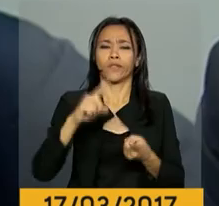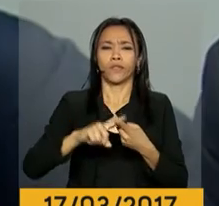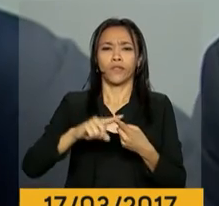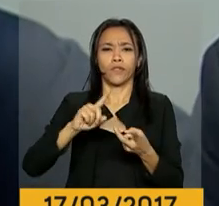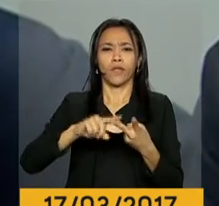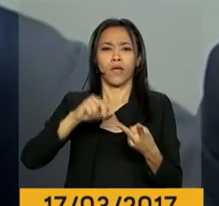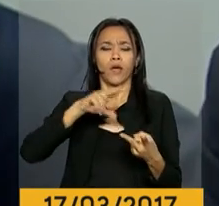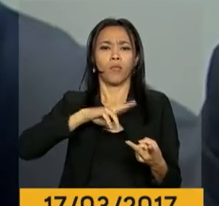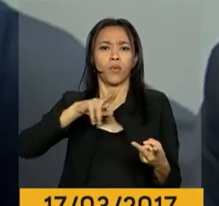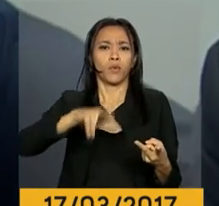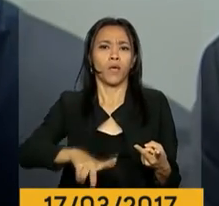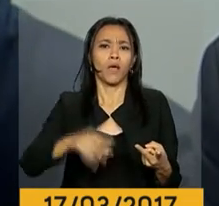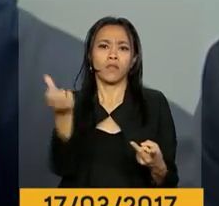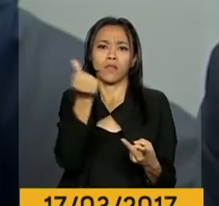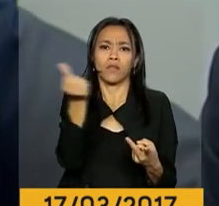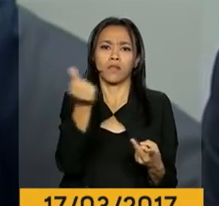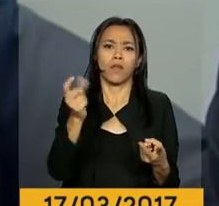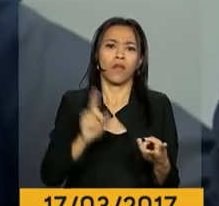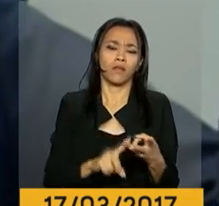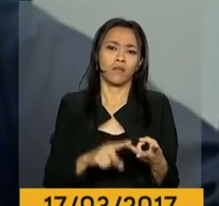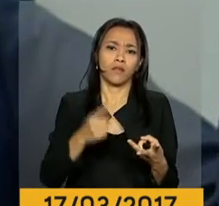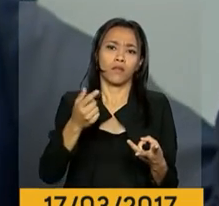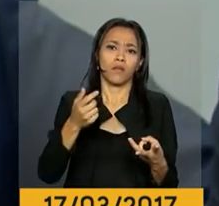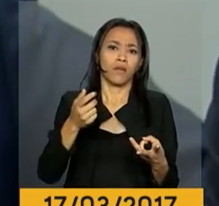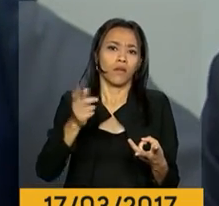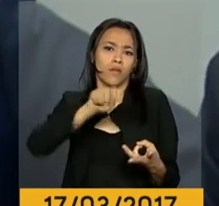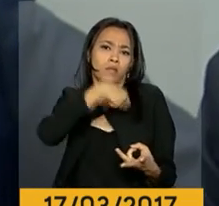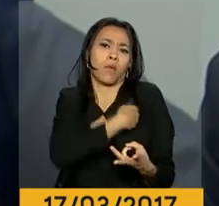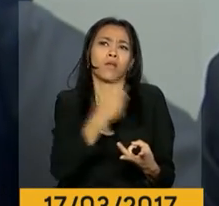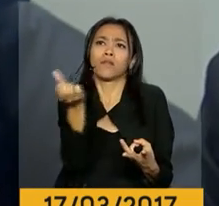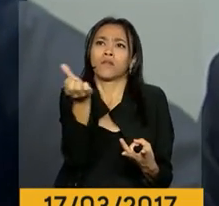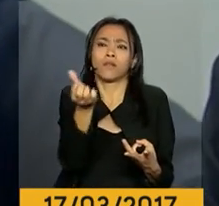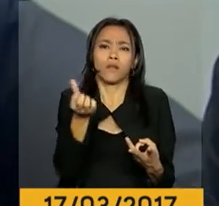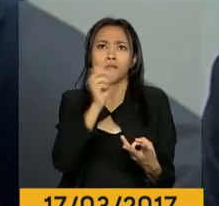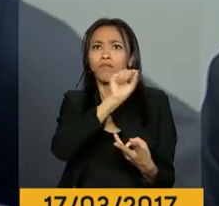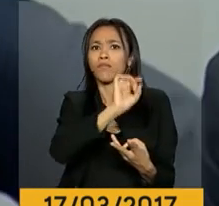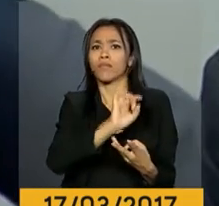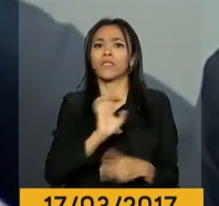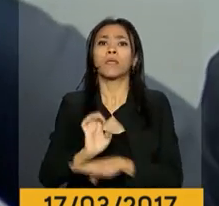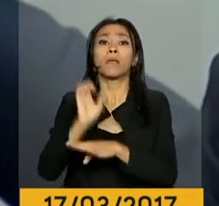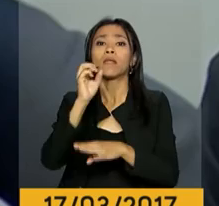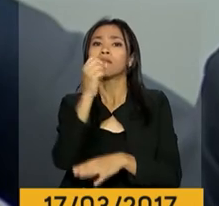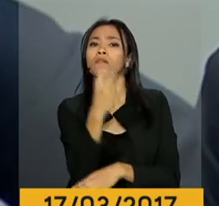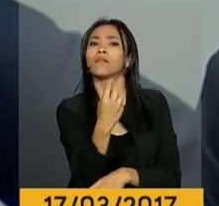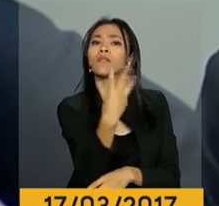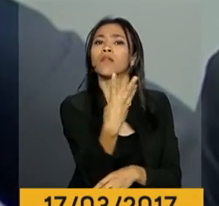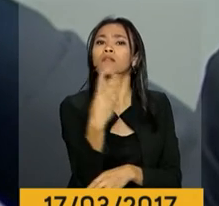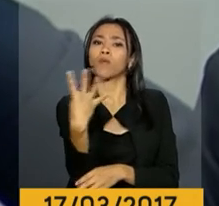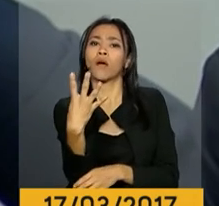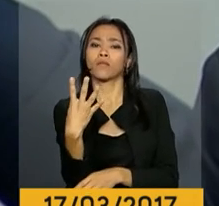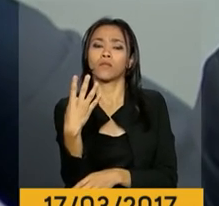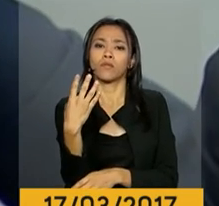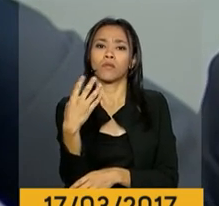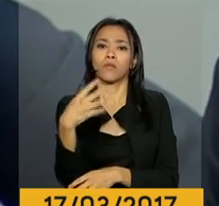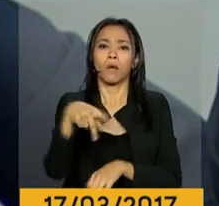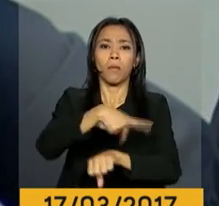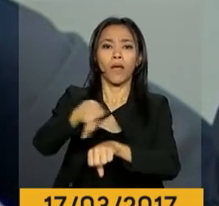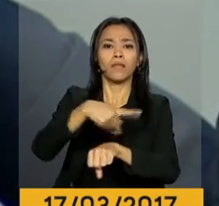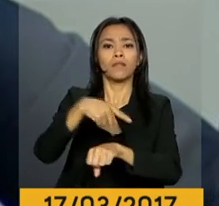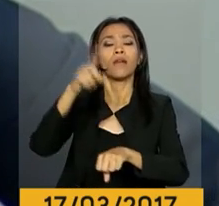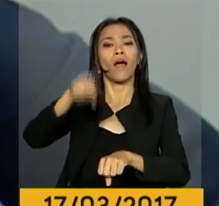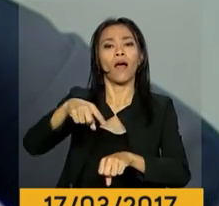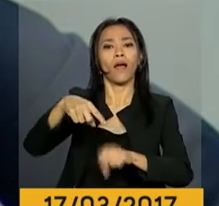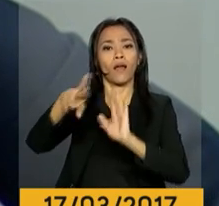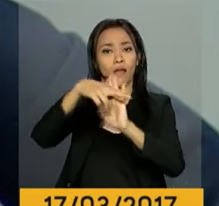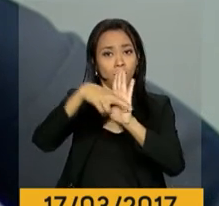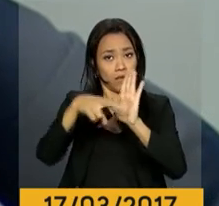66 anos, Espanha 66 anos, e assim quase todos os países. Há três ou quatro países em que a idade é segundo os critérios